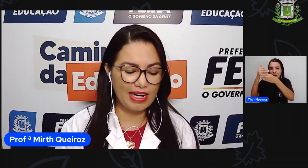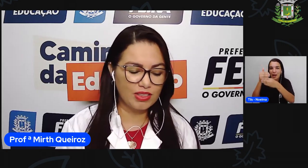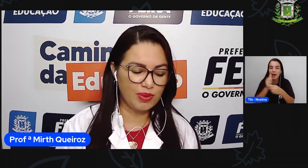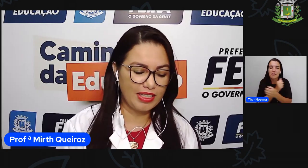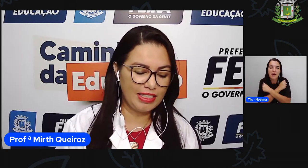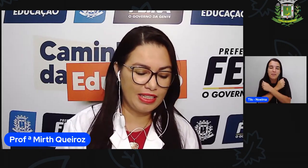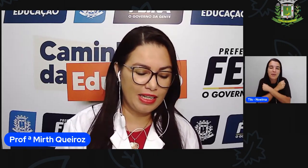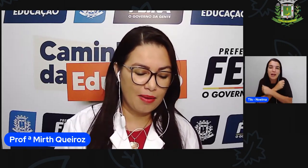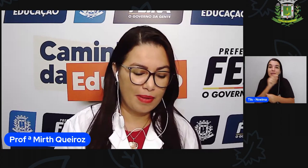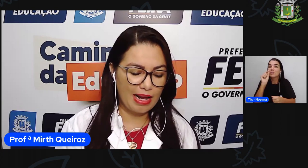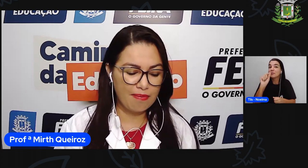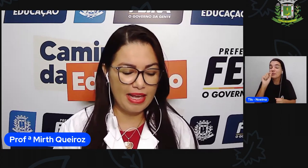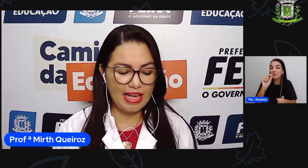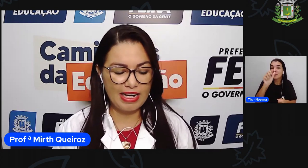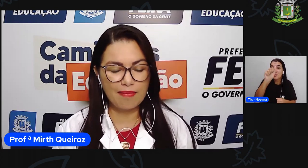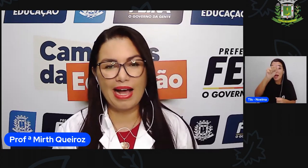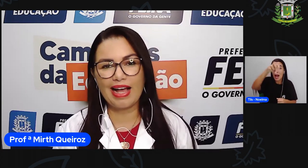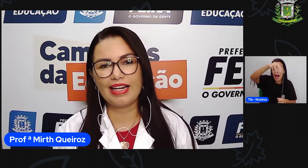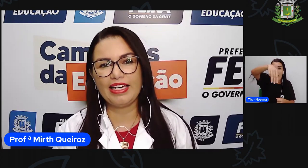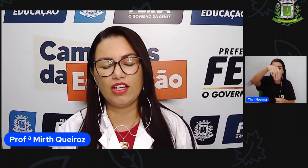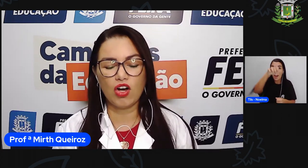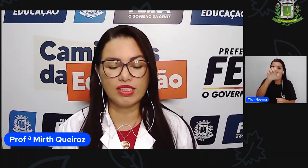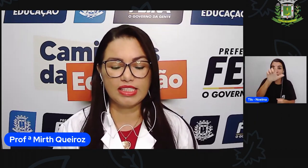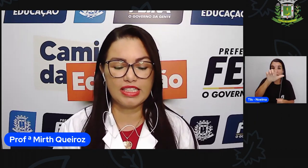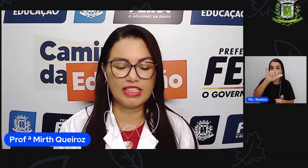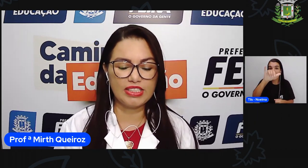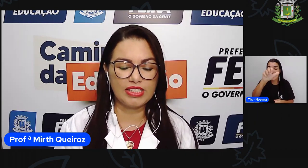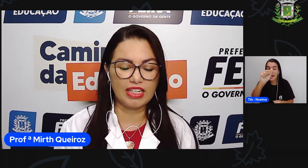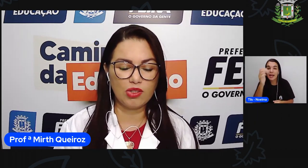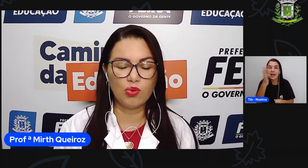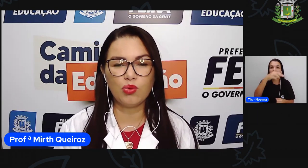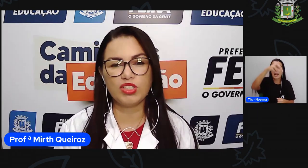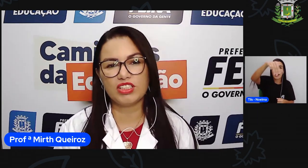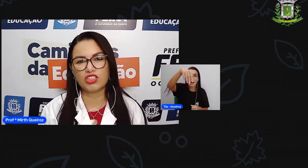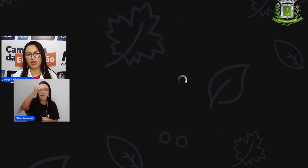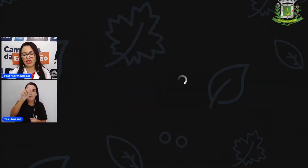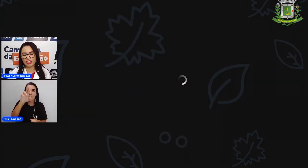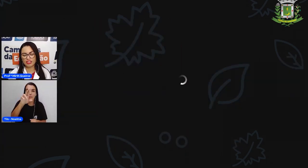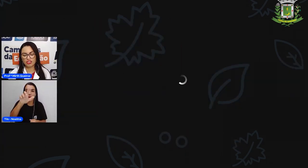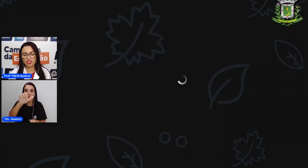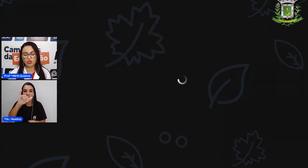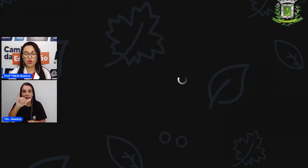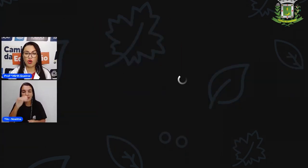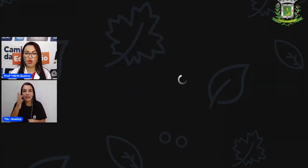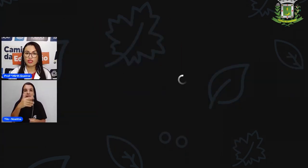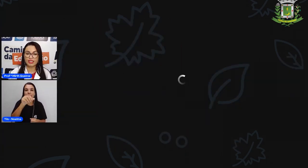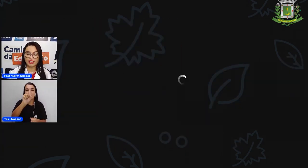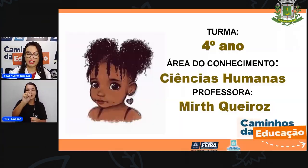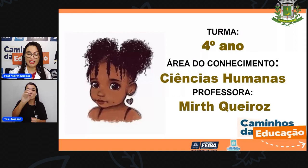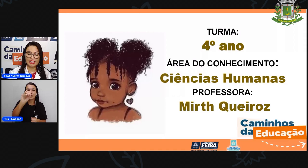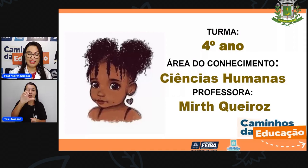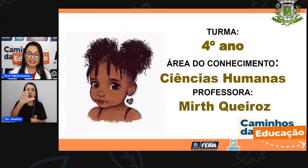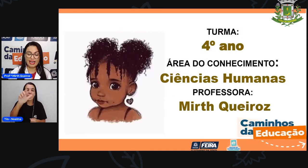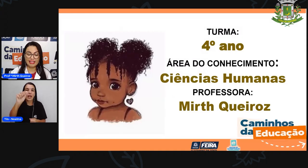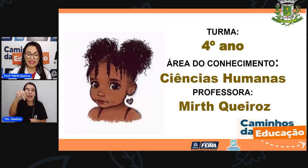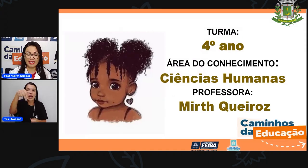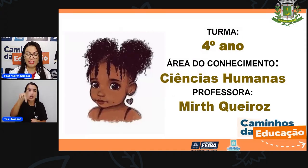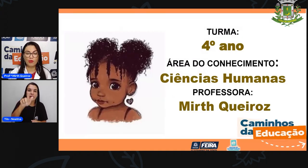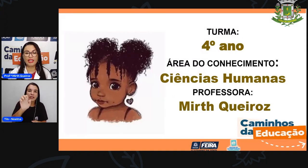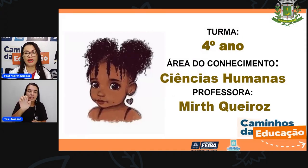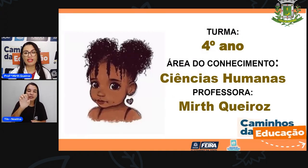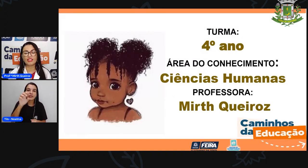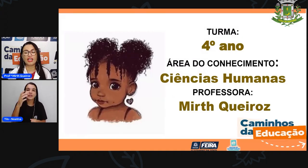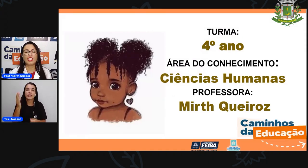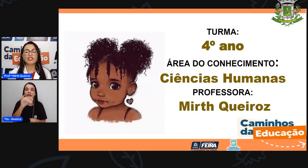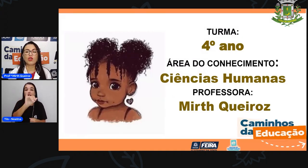Um abraço aí para Amélia, Marli, Rosângela, Lúcia, Solange, Jô Costa,